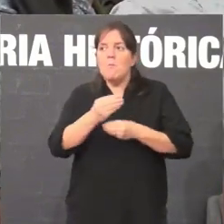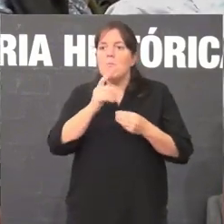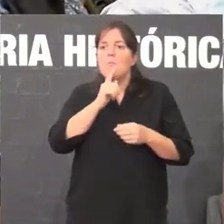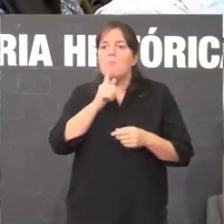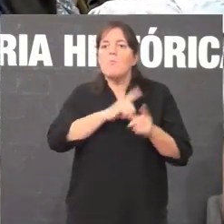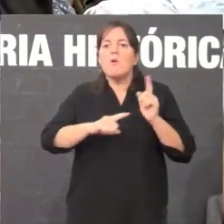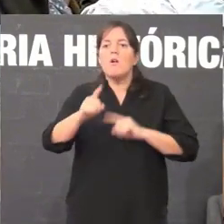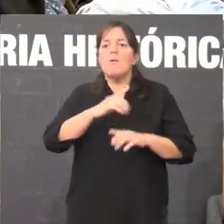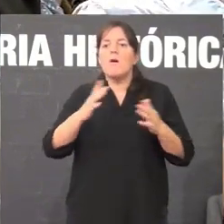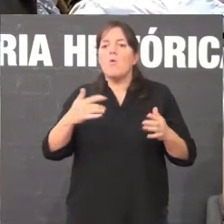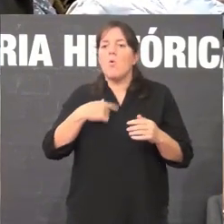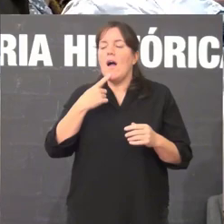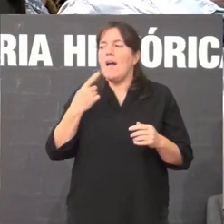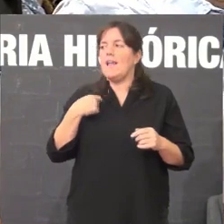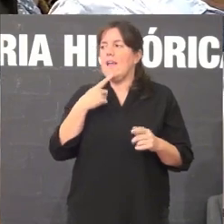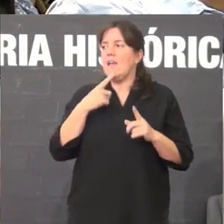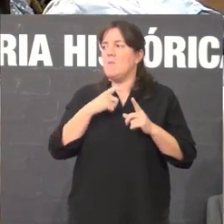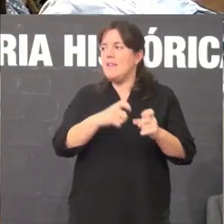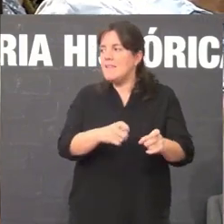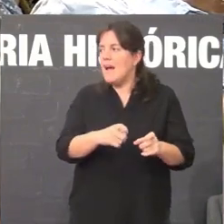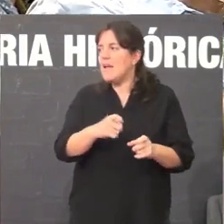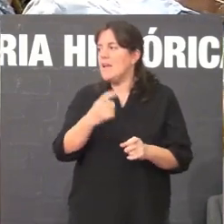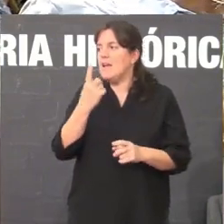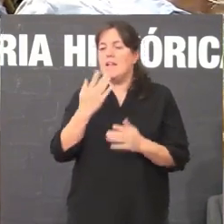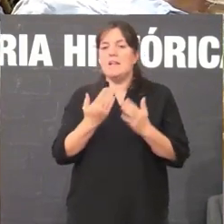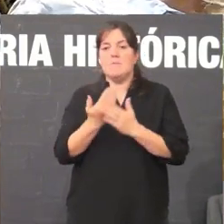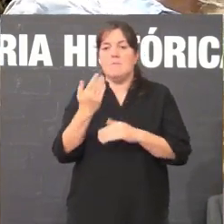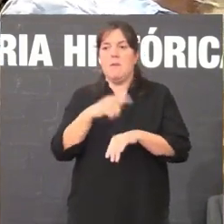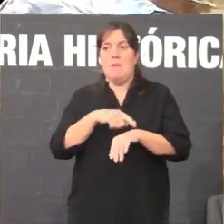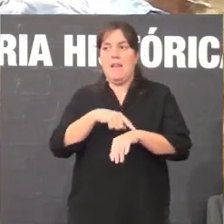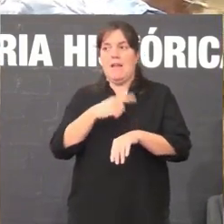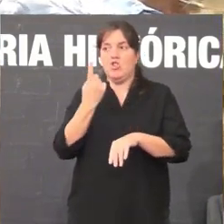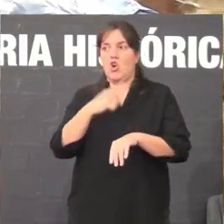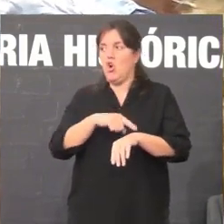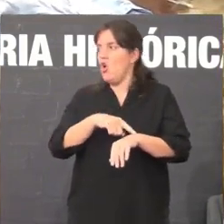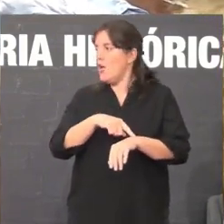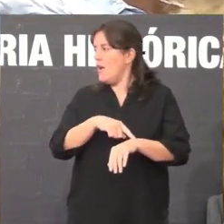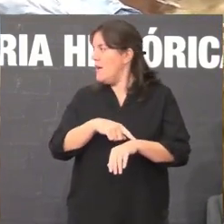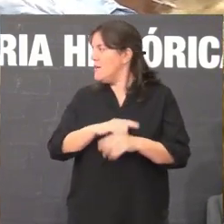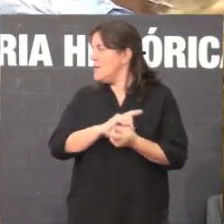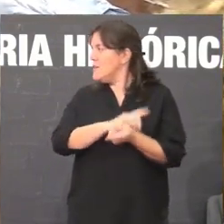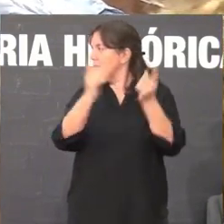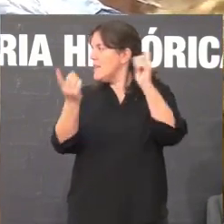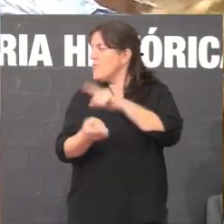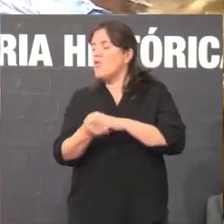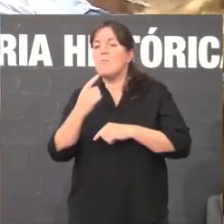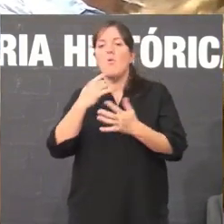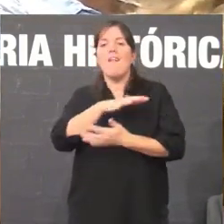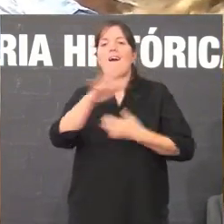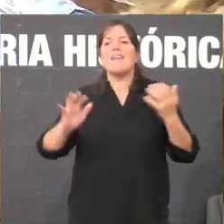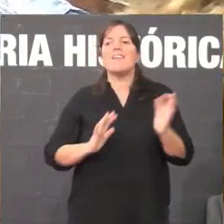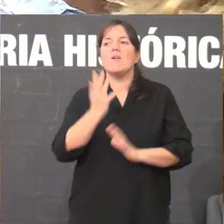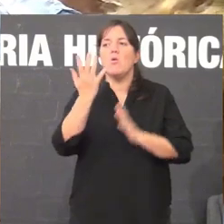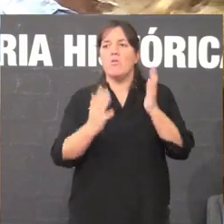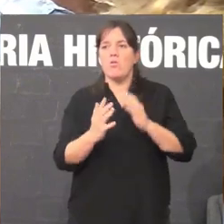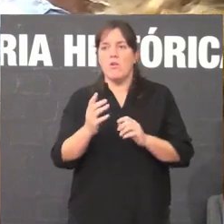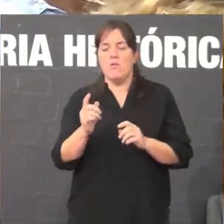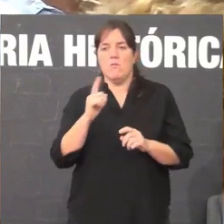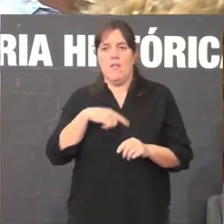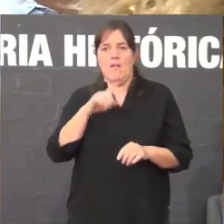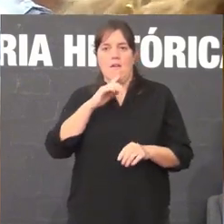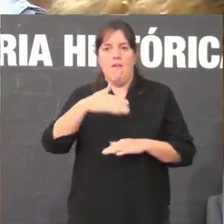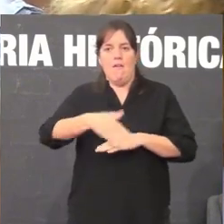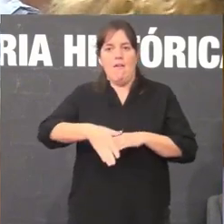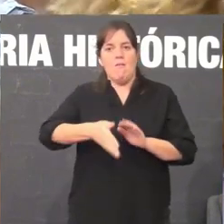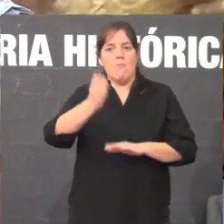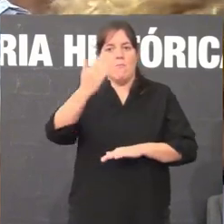militar, e o golpe militar que nas primeiras horas daquele dia se transforma numa revolução, com o povo a vir para a rua, e não